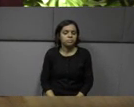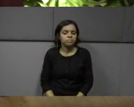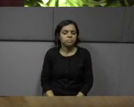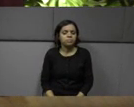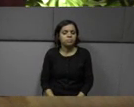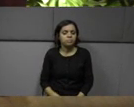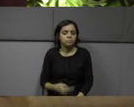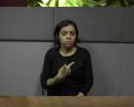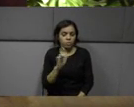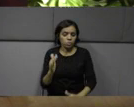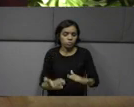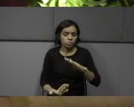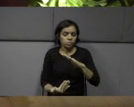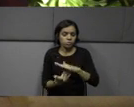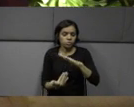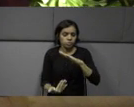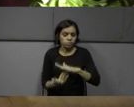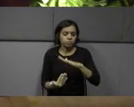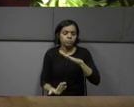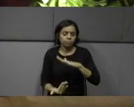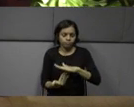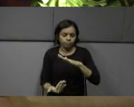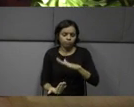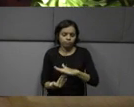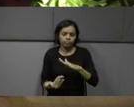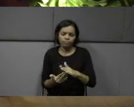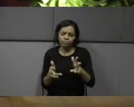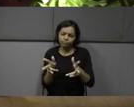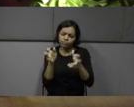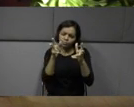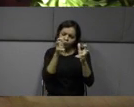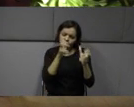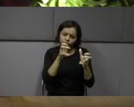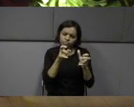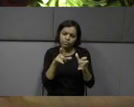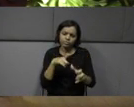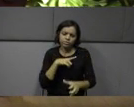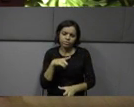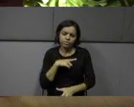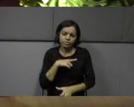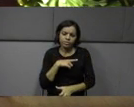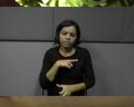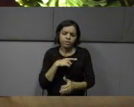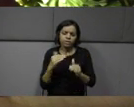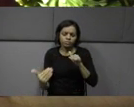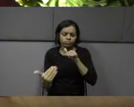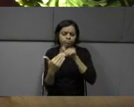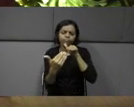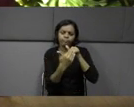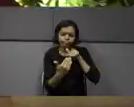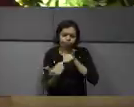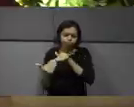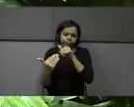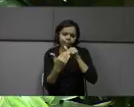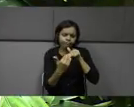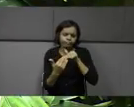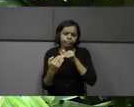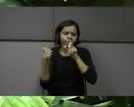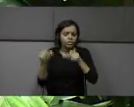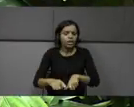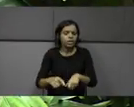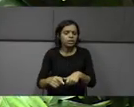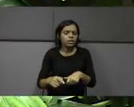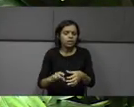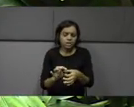que a gente vê como como hoje é o único grande consenso que temos que é o limite da própria democracia